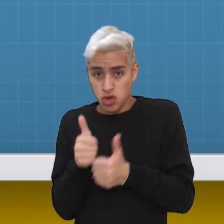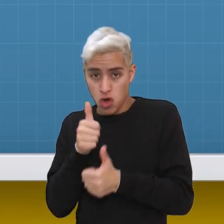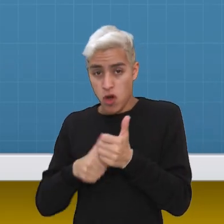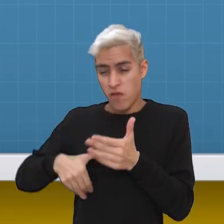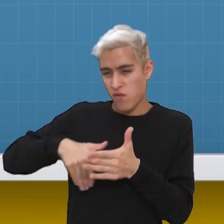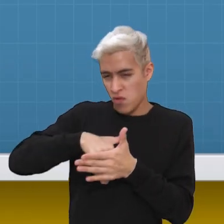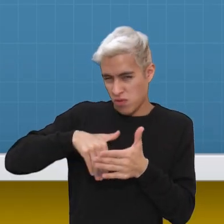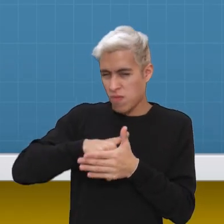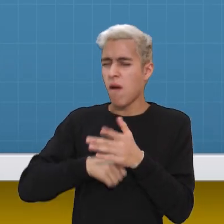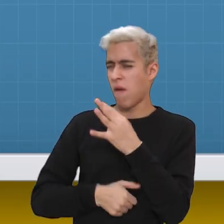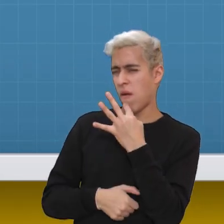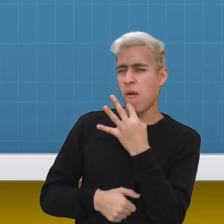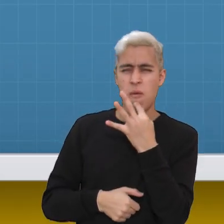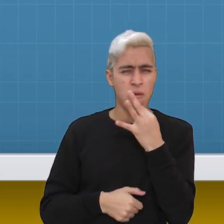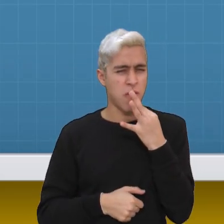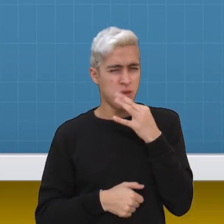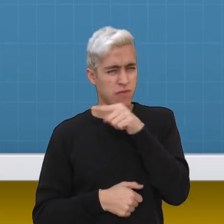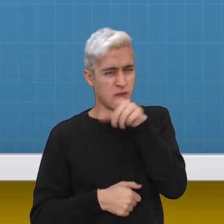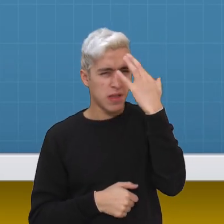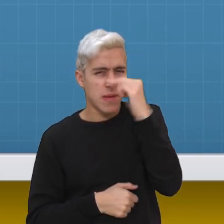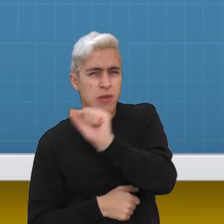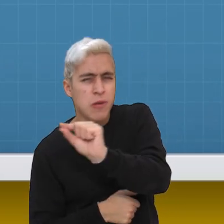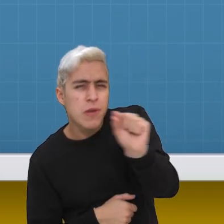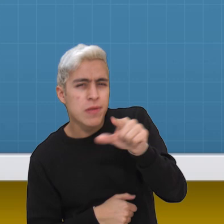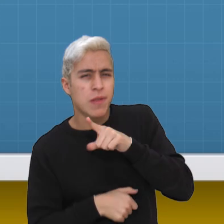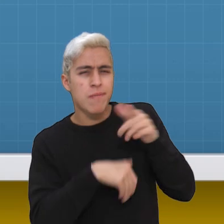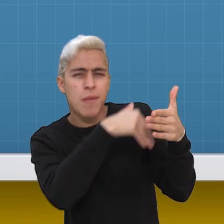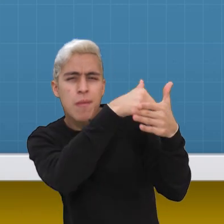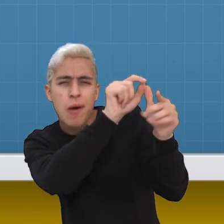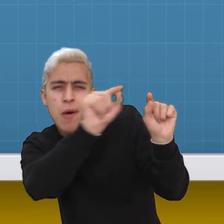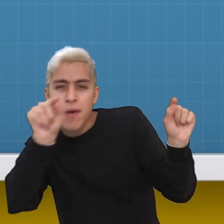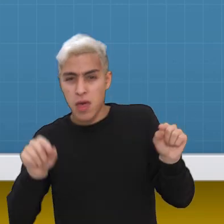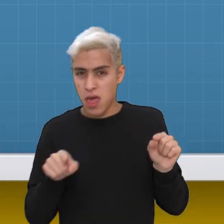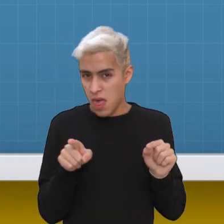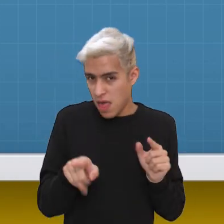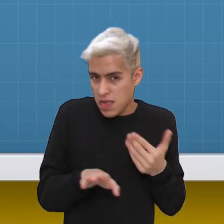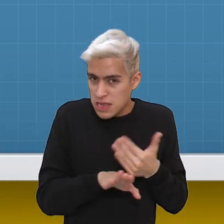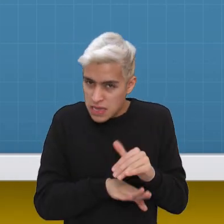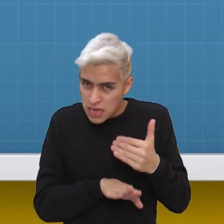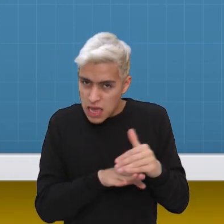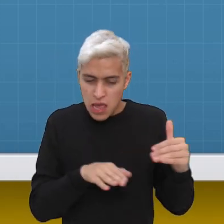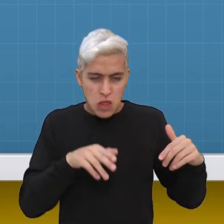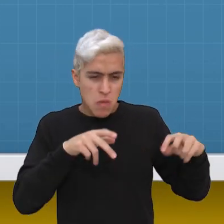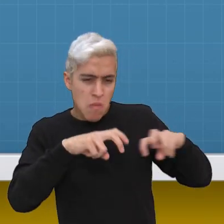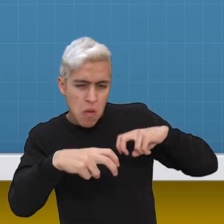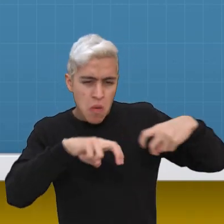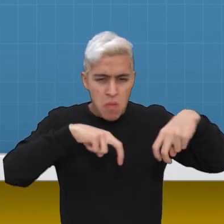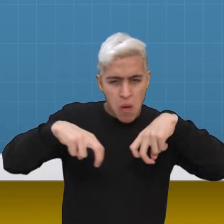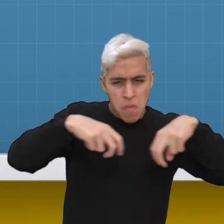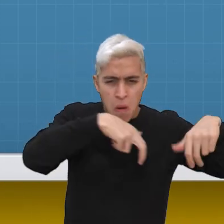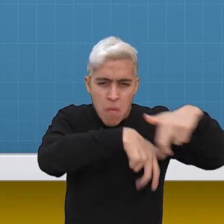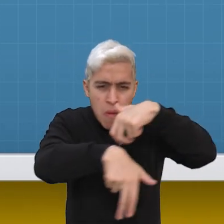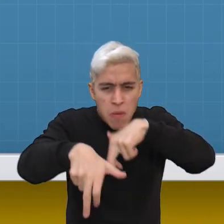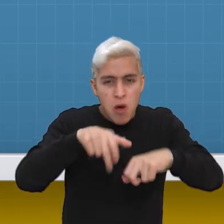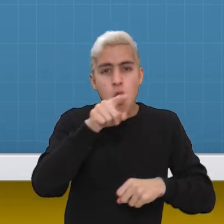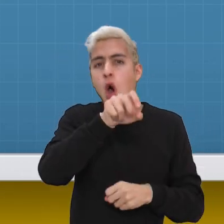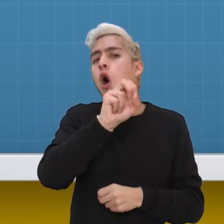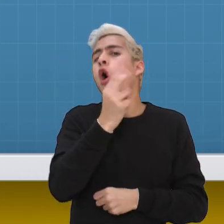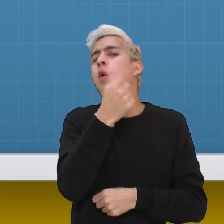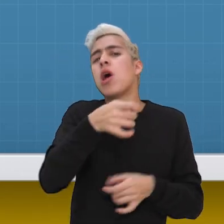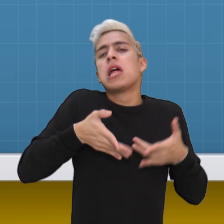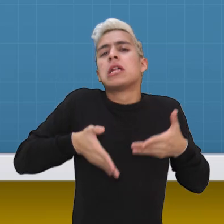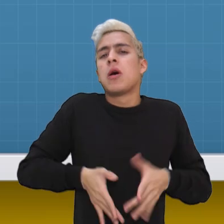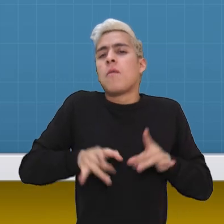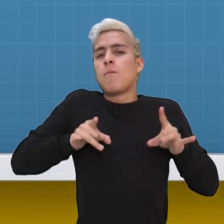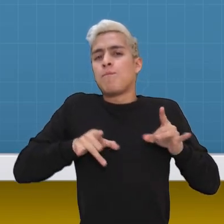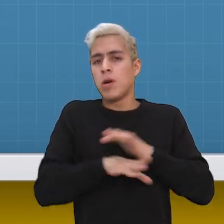futebol, eu sei que vocês sabem que tem muitos por aí, eles treinam para ir lá jogar? Ou eles